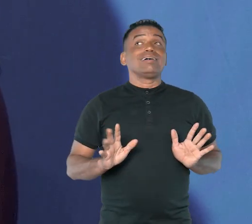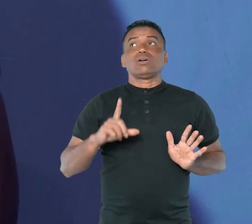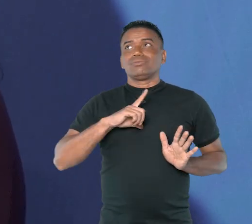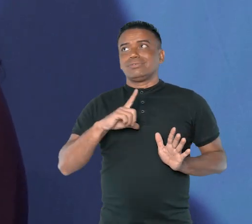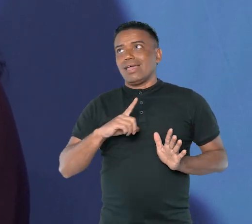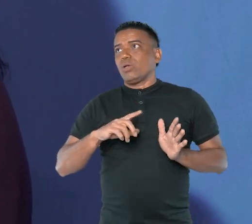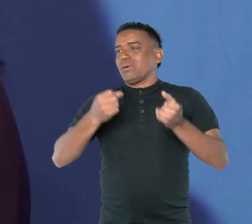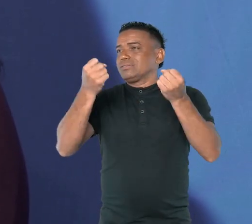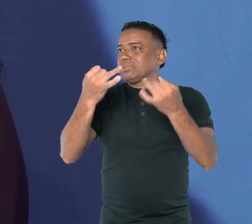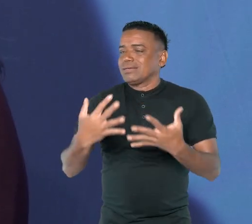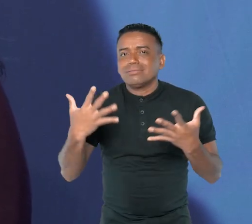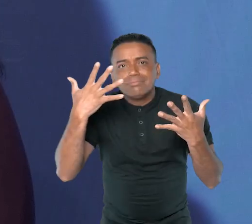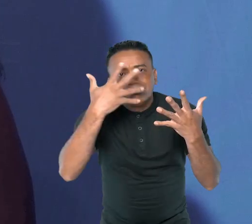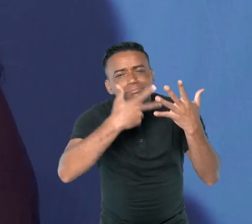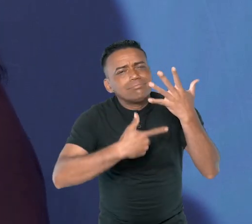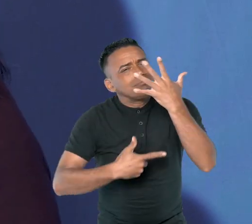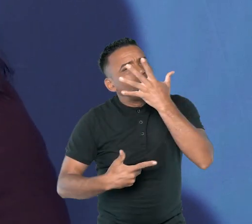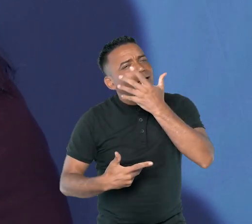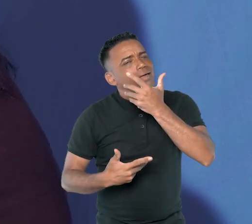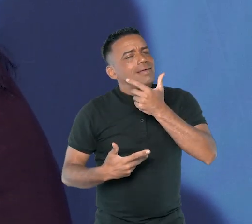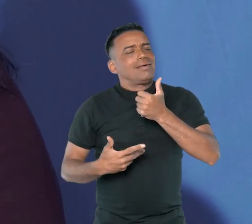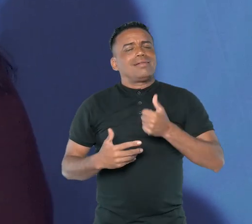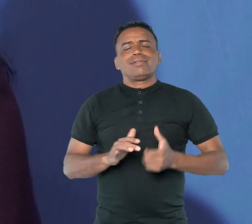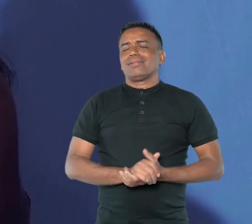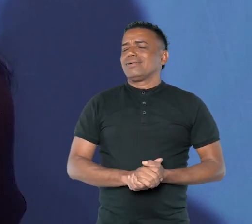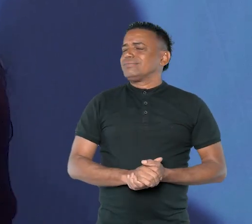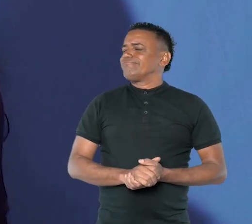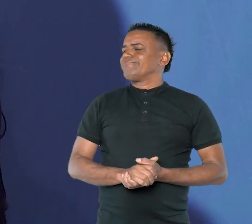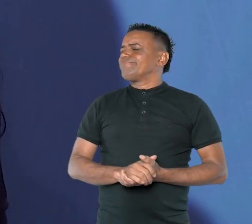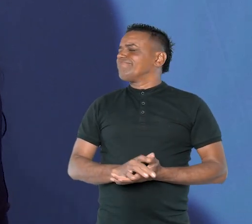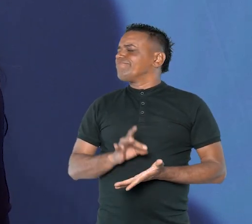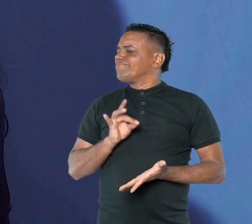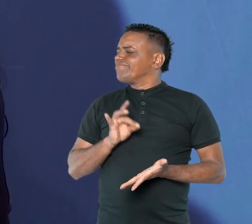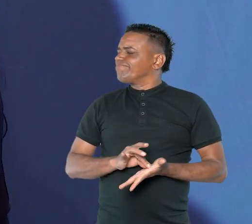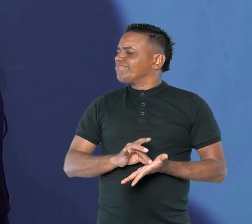definição que é tão bela, né? Que é tão verdadeira.